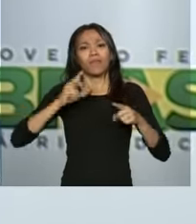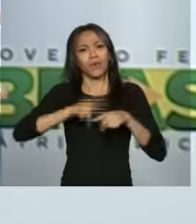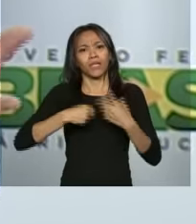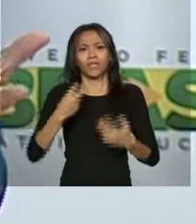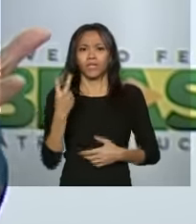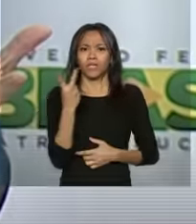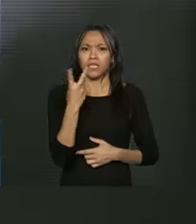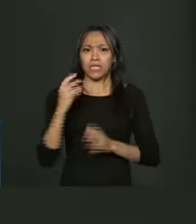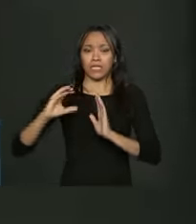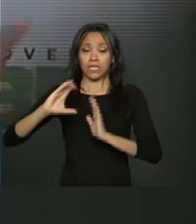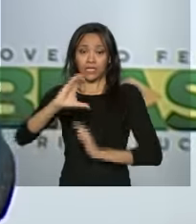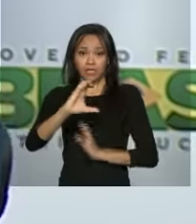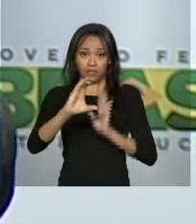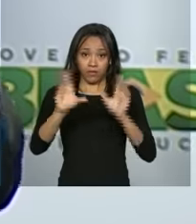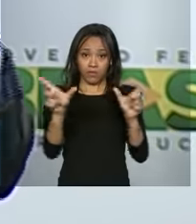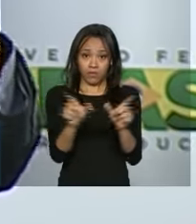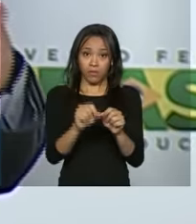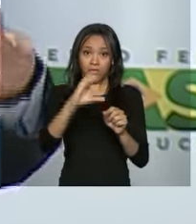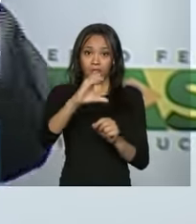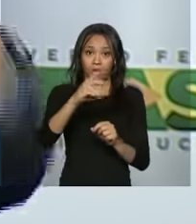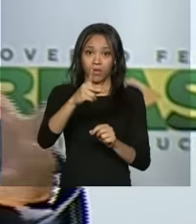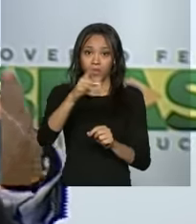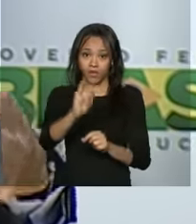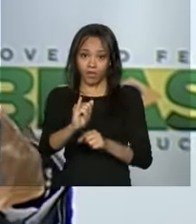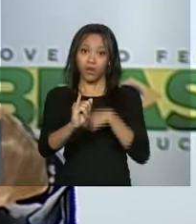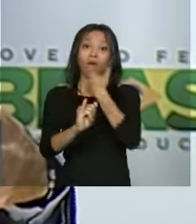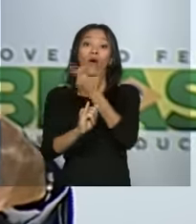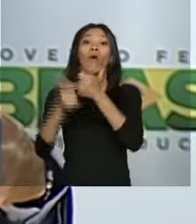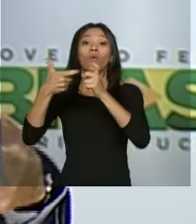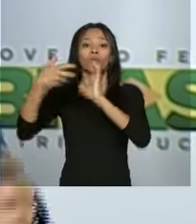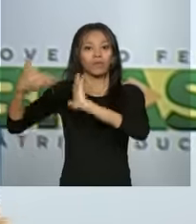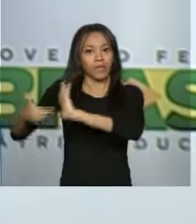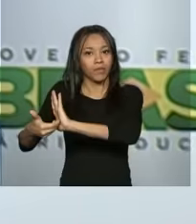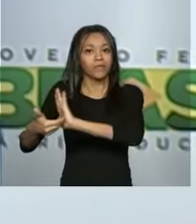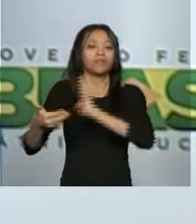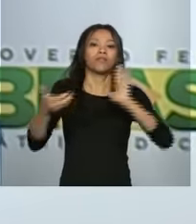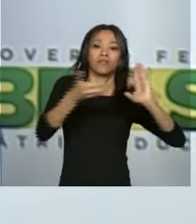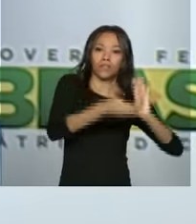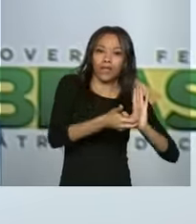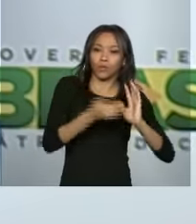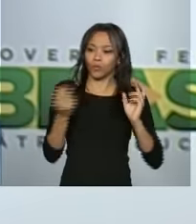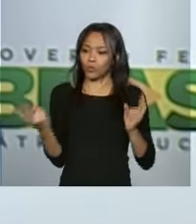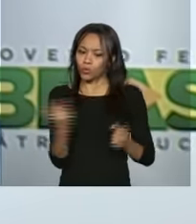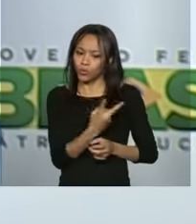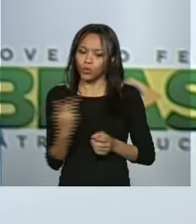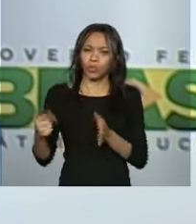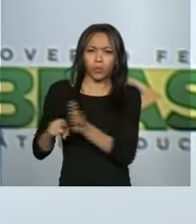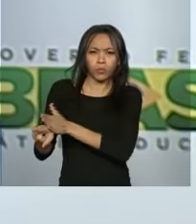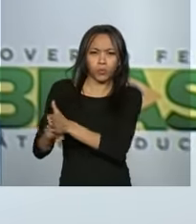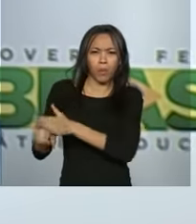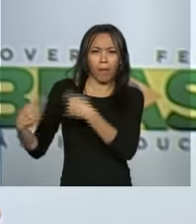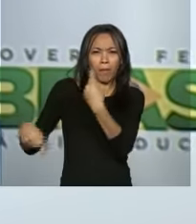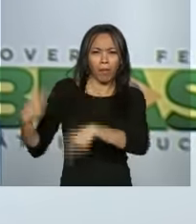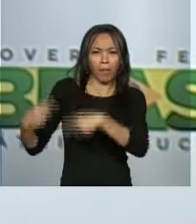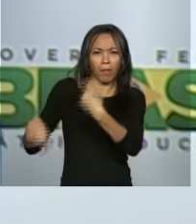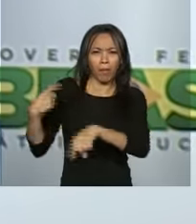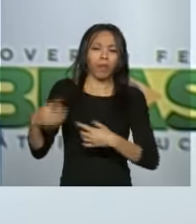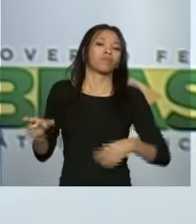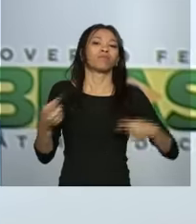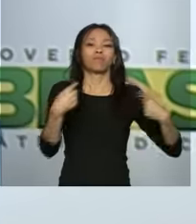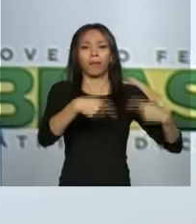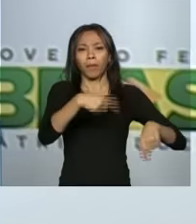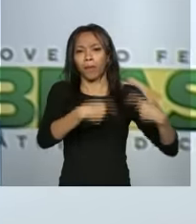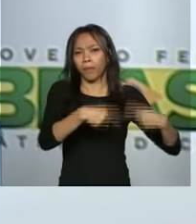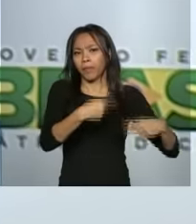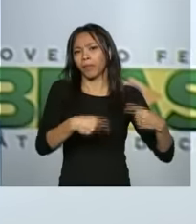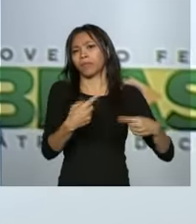porque isso fortaleceu muito ou seja nós teremos um grupo de senadores e deputados é muito com debate muito qualificado ou seja eles estão